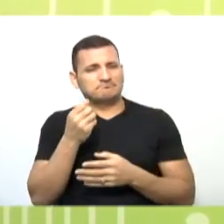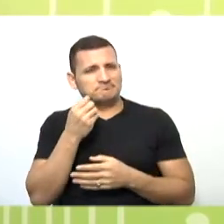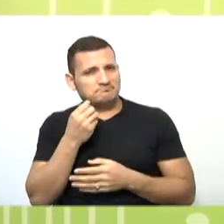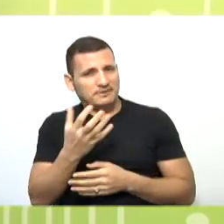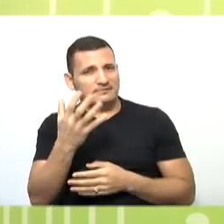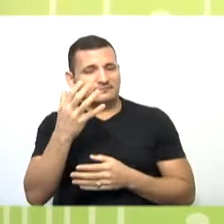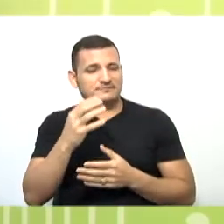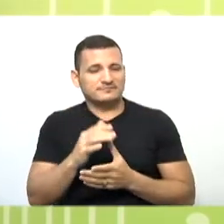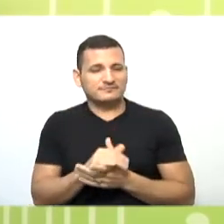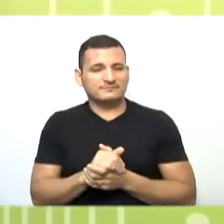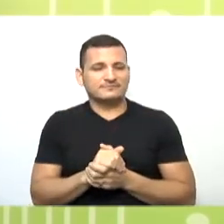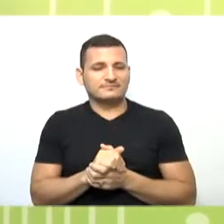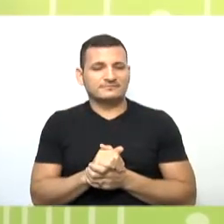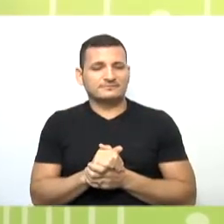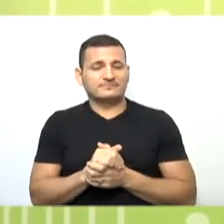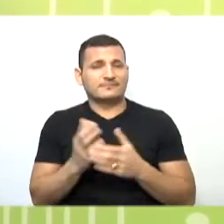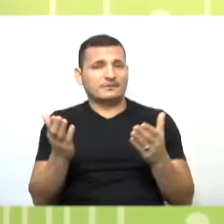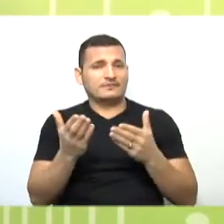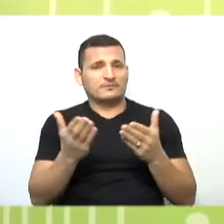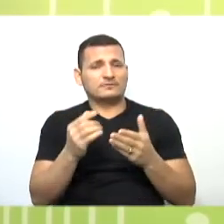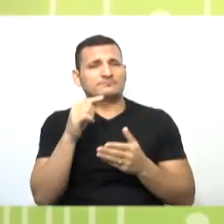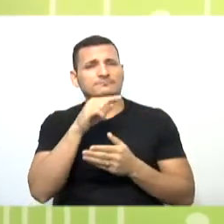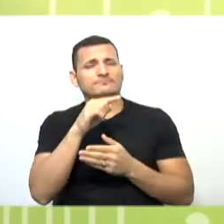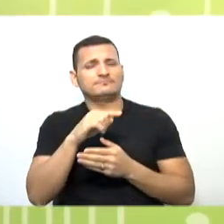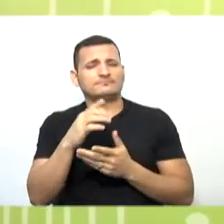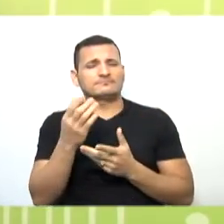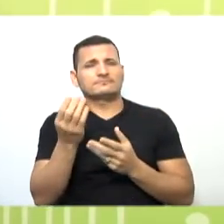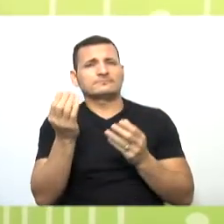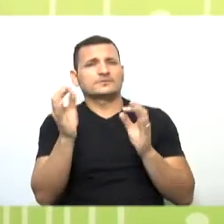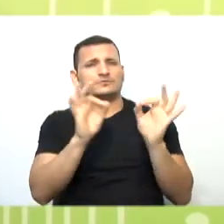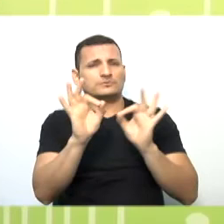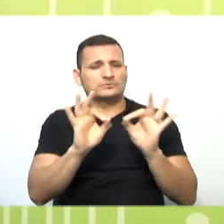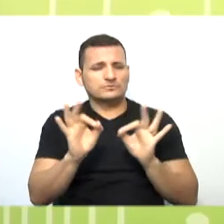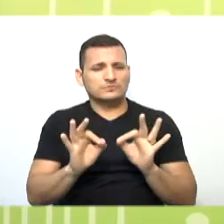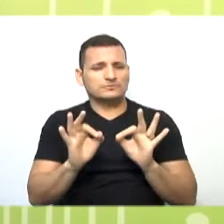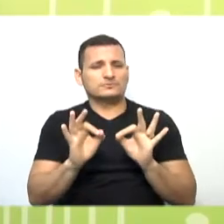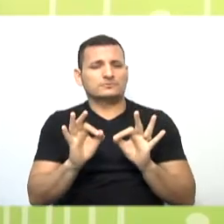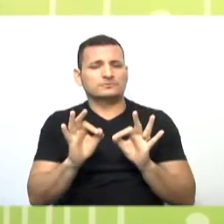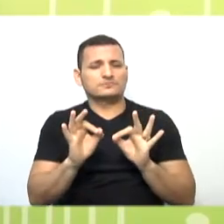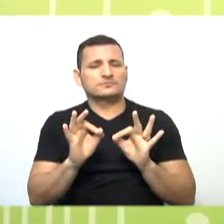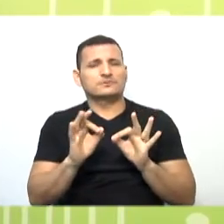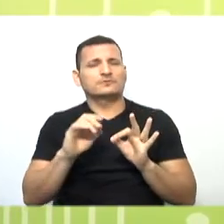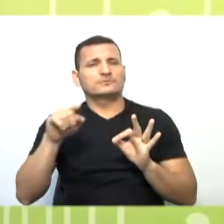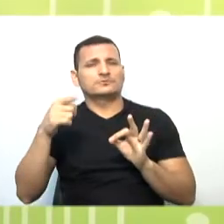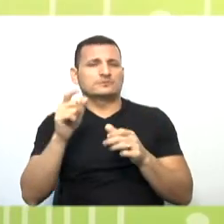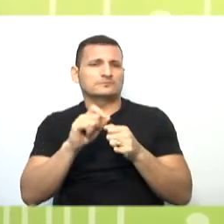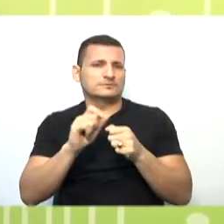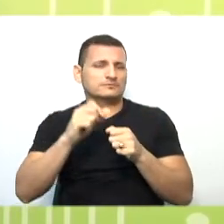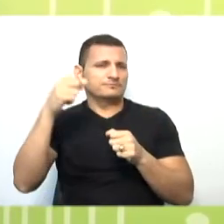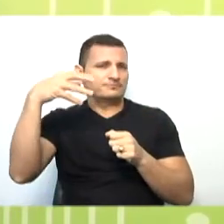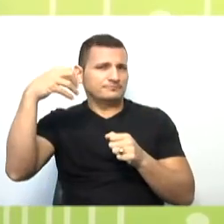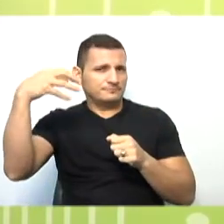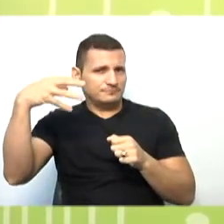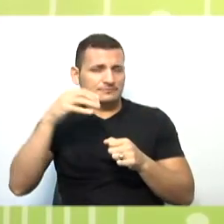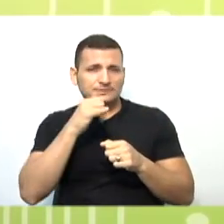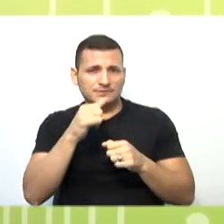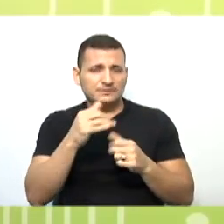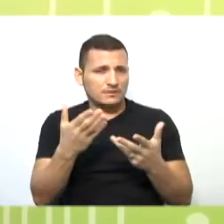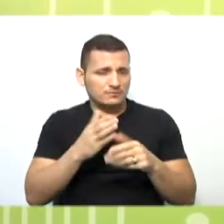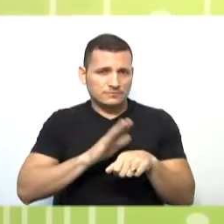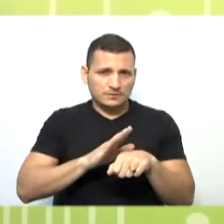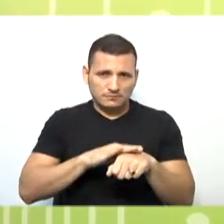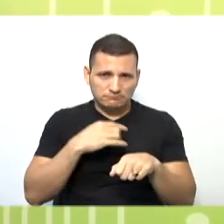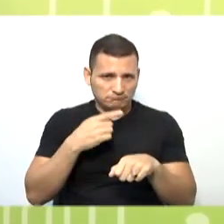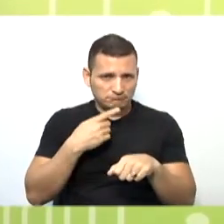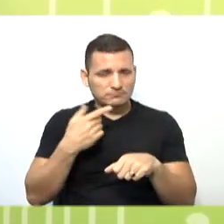bem. Vamos estilizar essa nossa página para a gente fazer a nossa lâmpada. Se não der tempo de fazer agora, quando a gente voltar